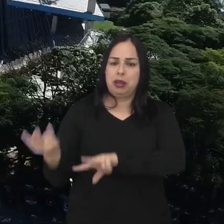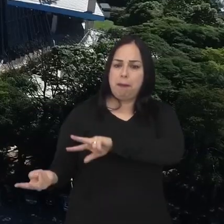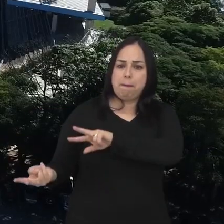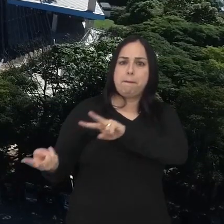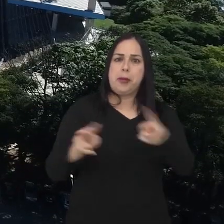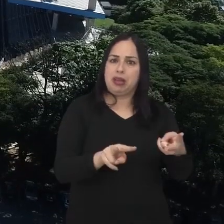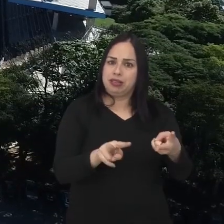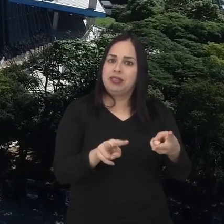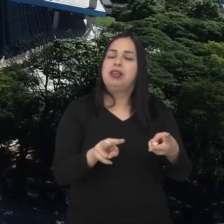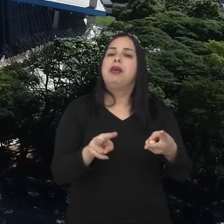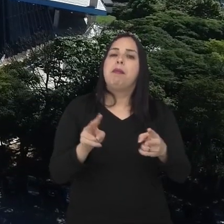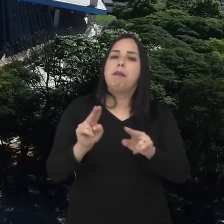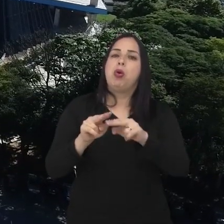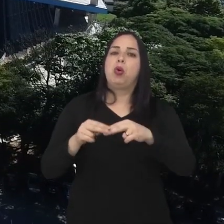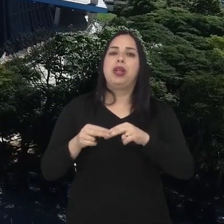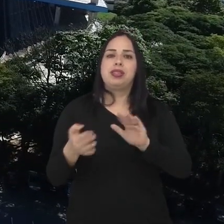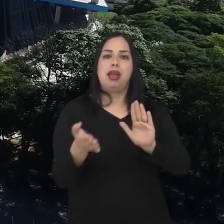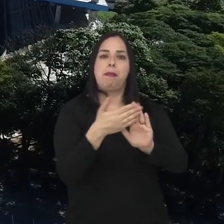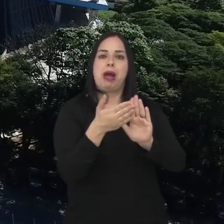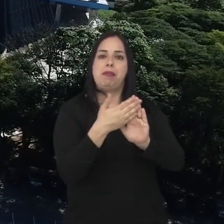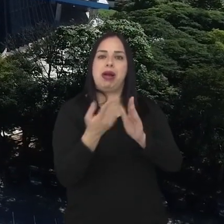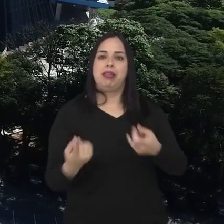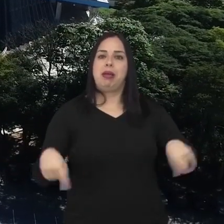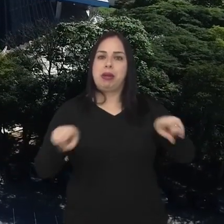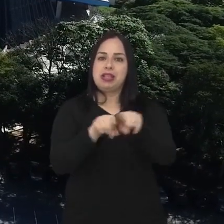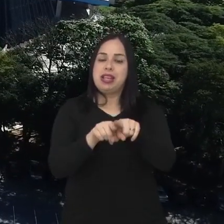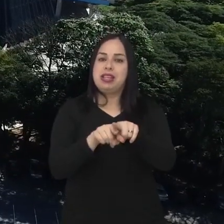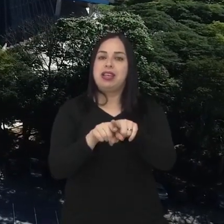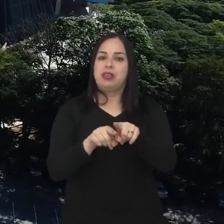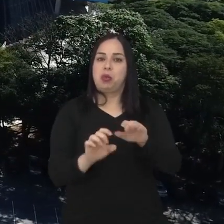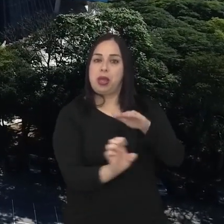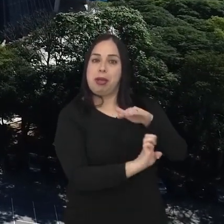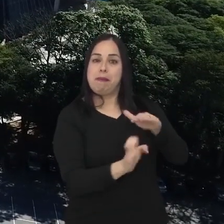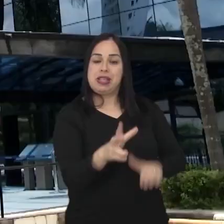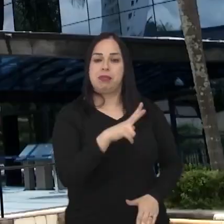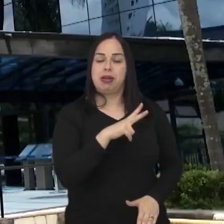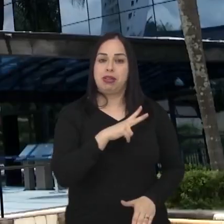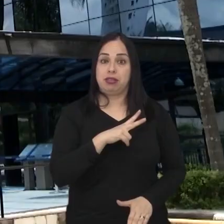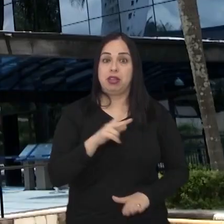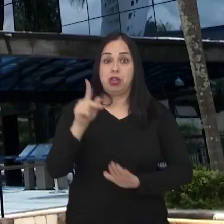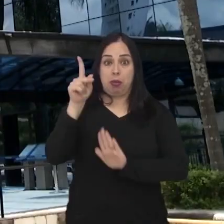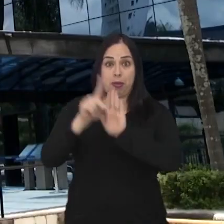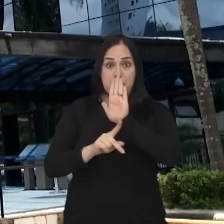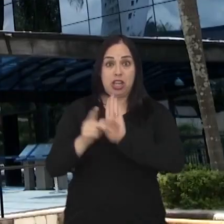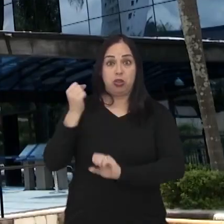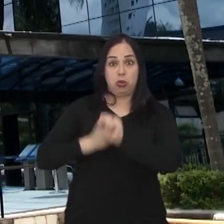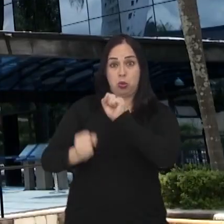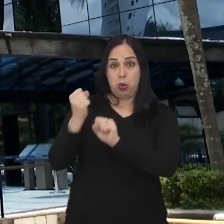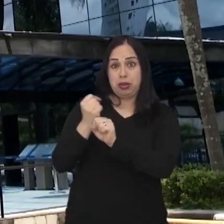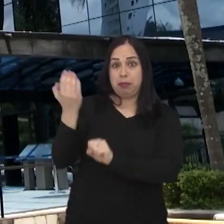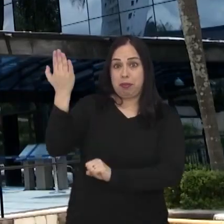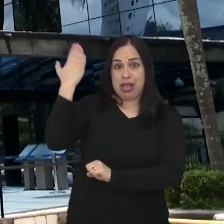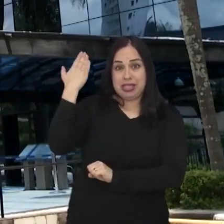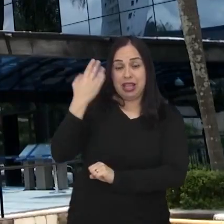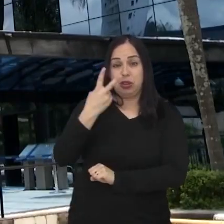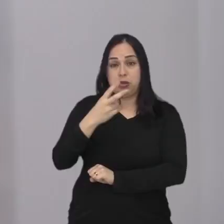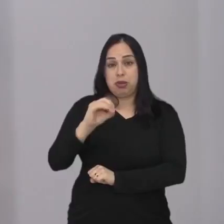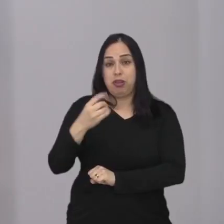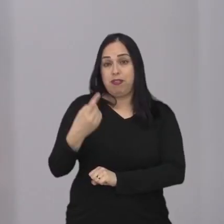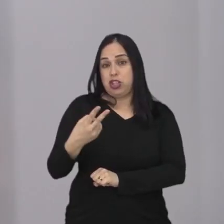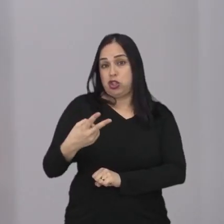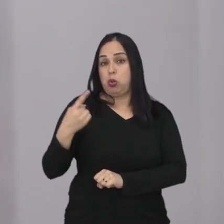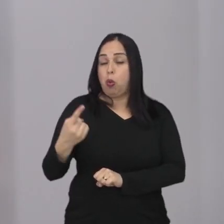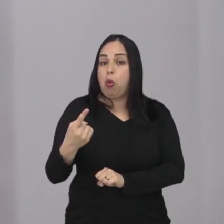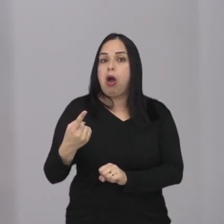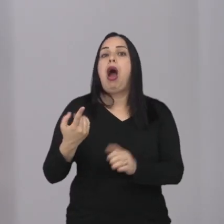de o estádio ter sido incluído na proposta de parceria público-privada, aprovada pela Câmara em 2021. A